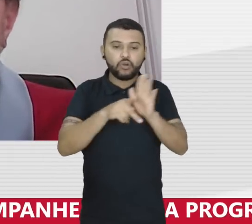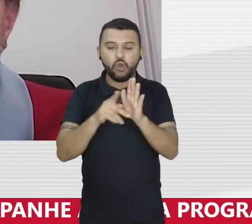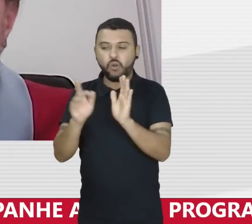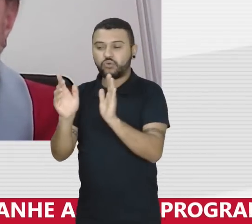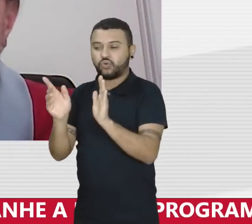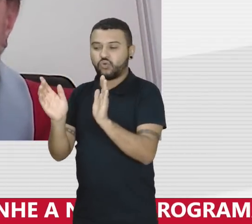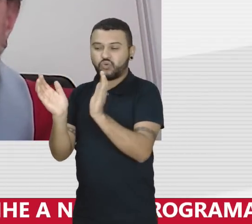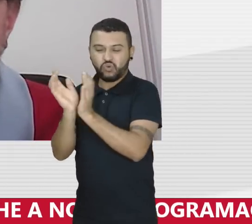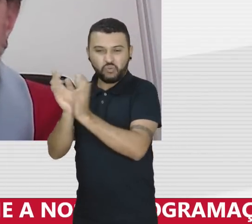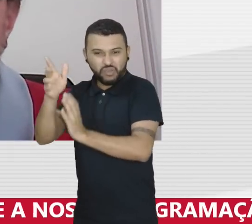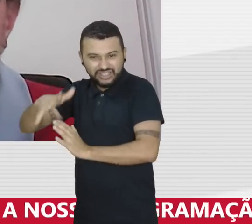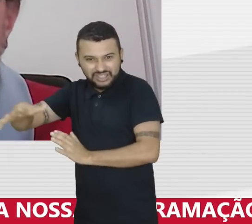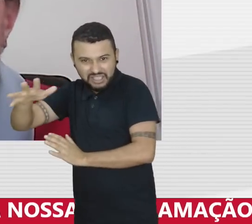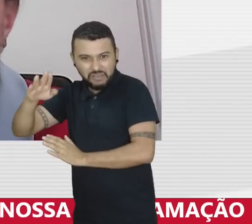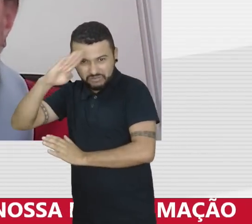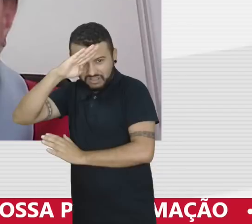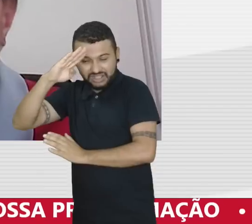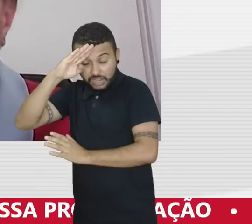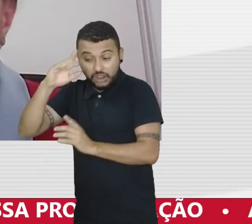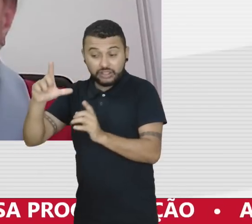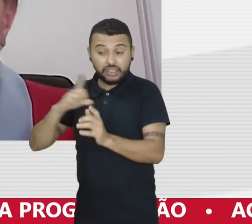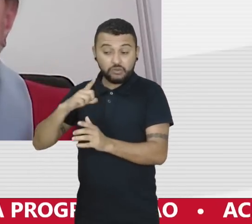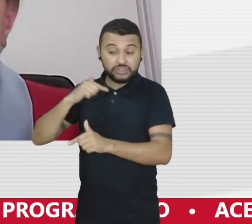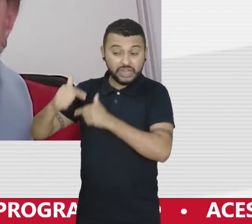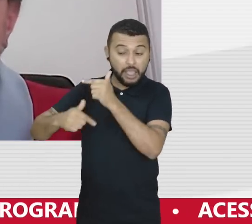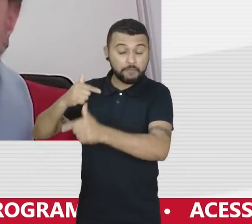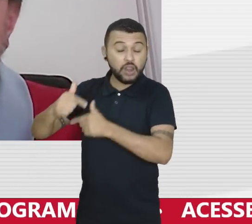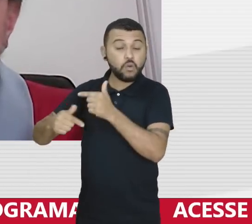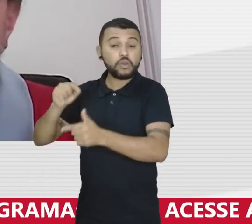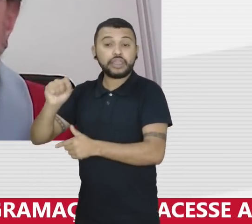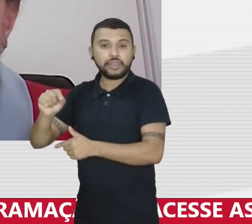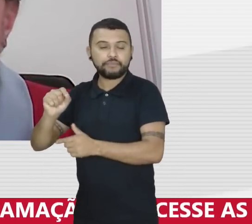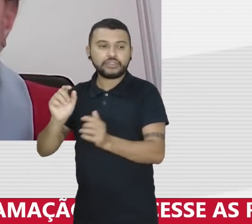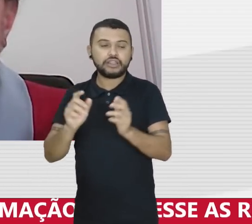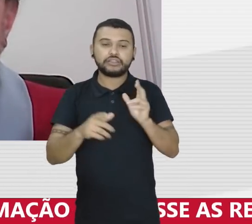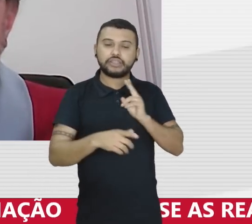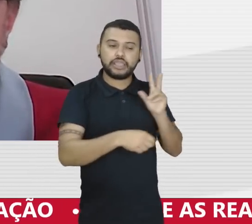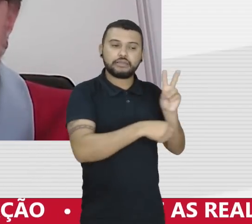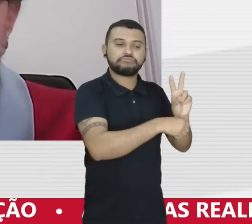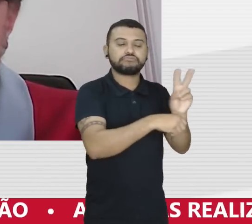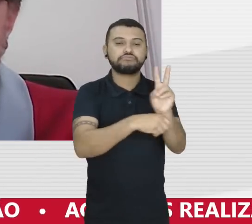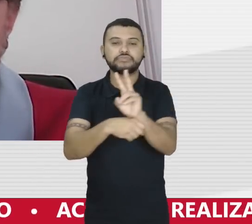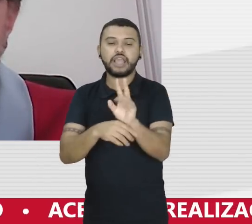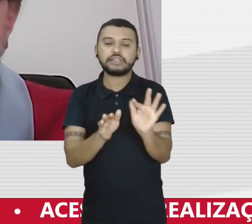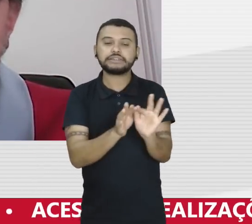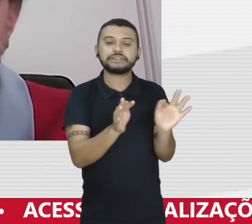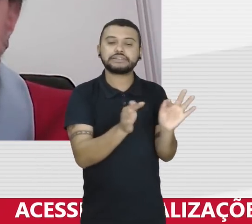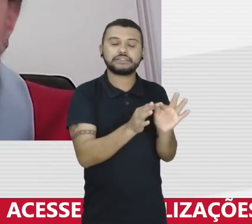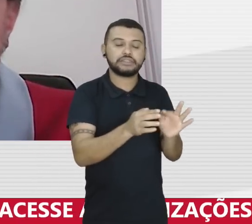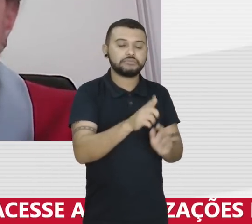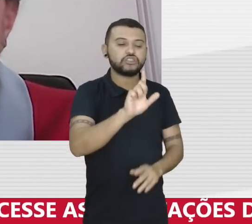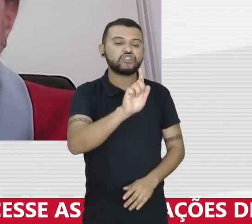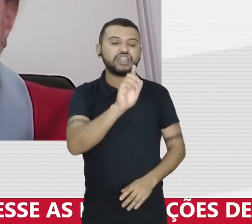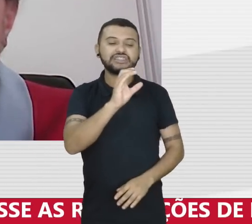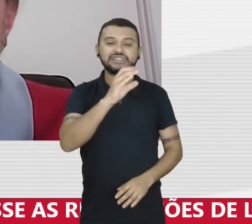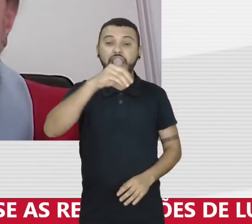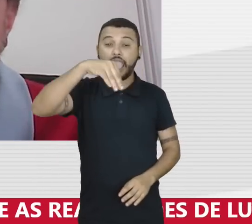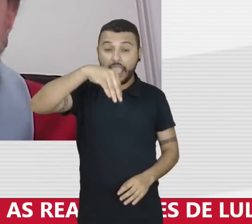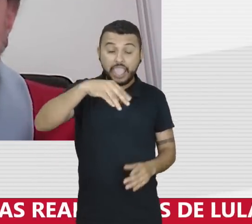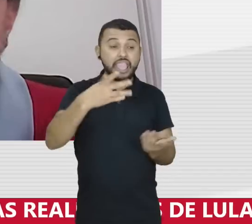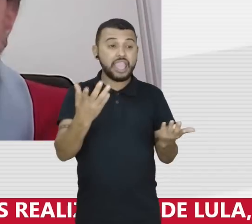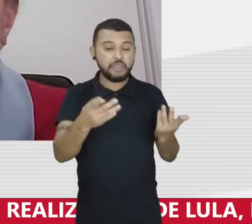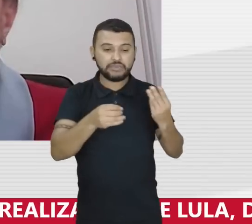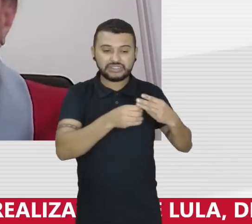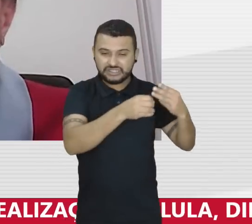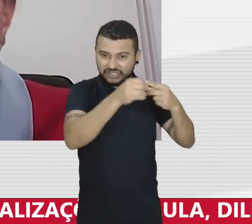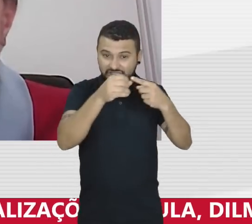nós temos aí um efetivo de guardas patrimoniais, guardas particulares,